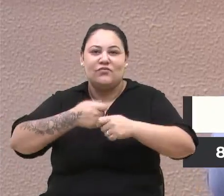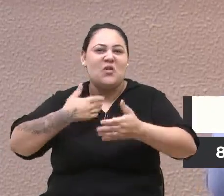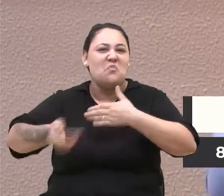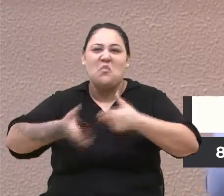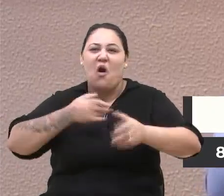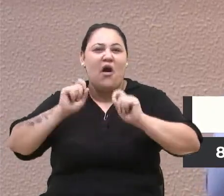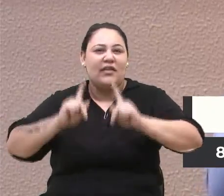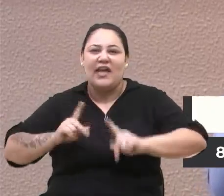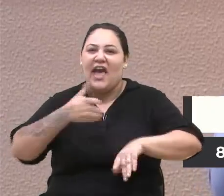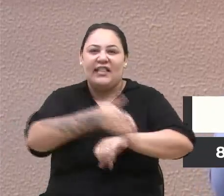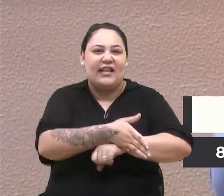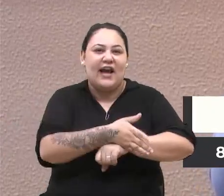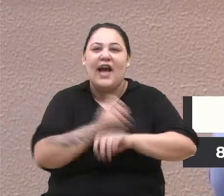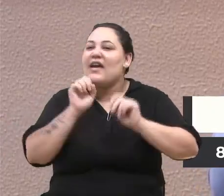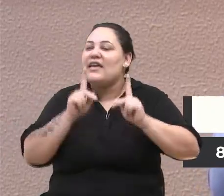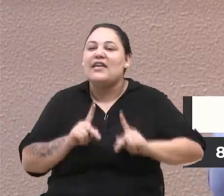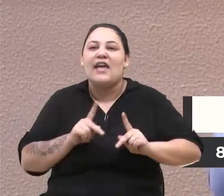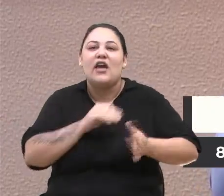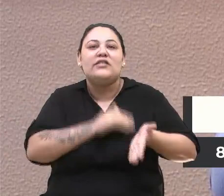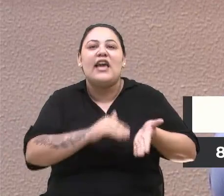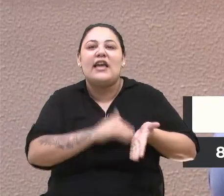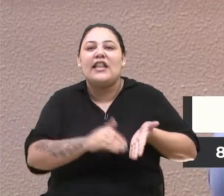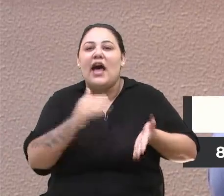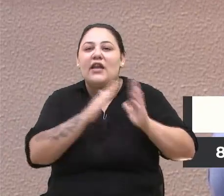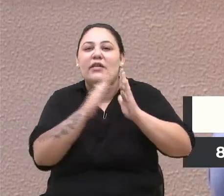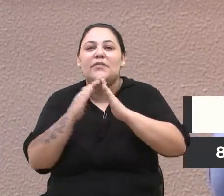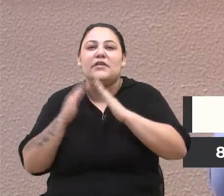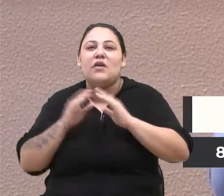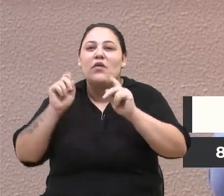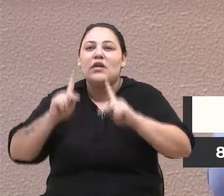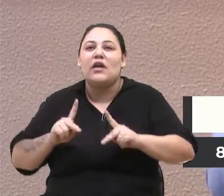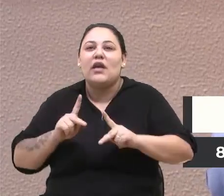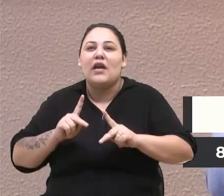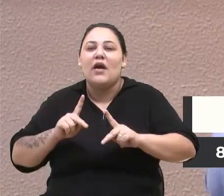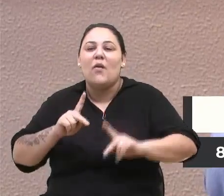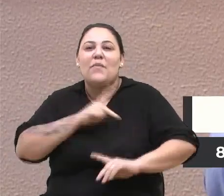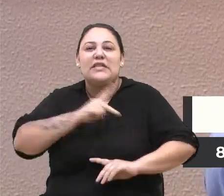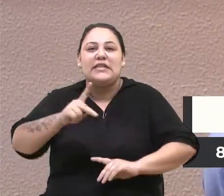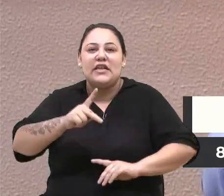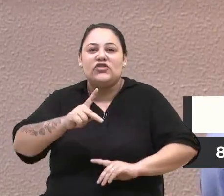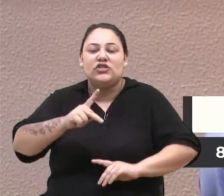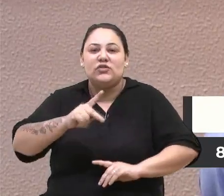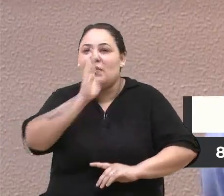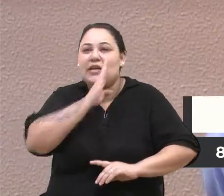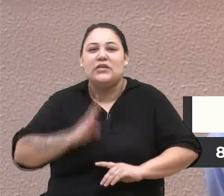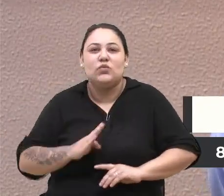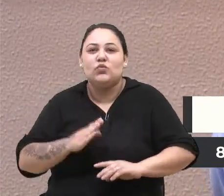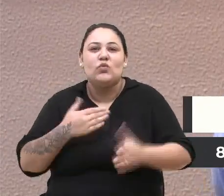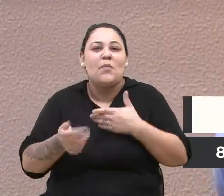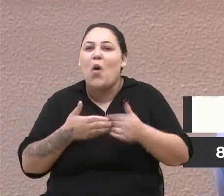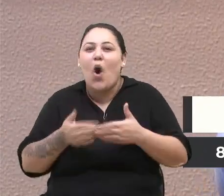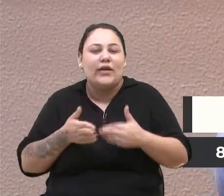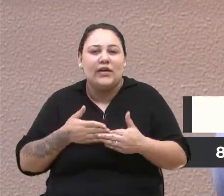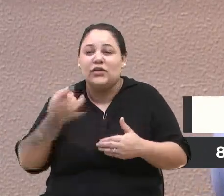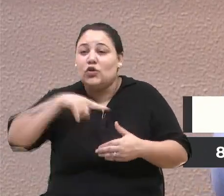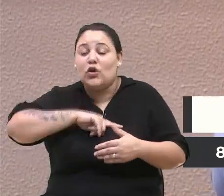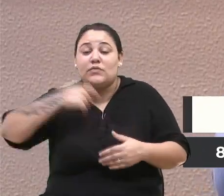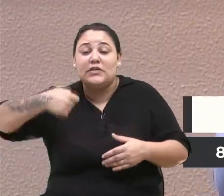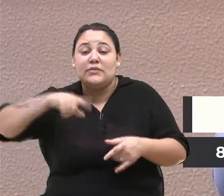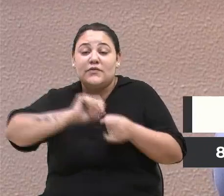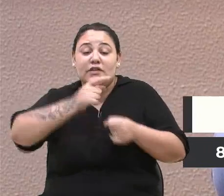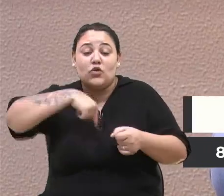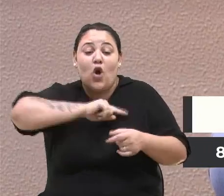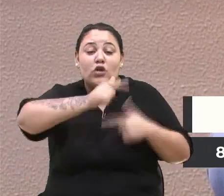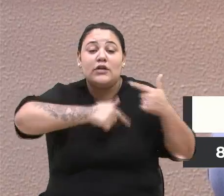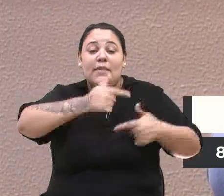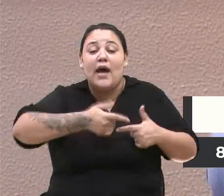quem vai ser o secretário da Habitação. Não interessa quem vai ser o presidente da República. Nós temos que fazer a nossa parte. Se nós fizermos pouco, ou muito pouco, eu quero dizer, com